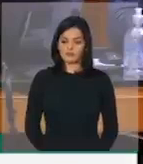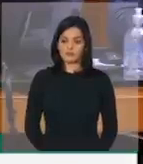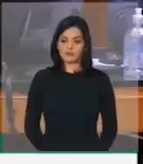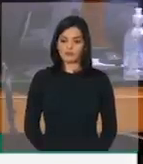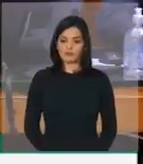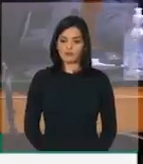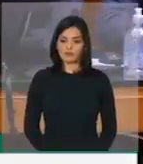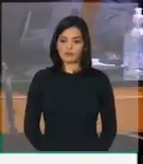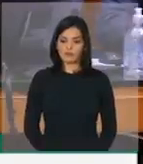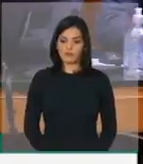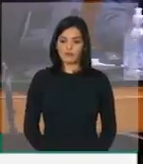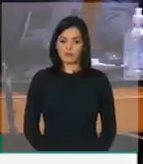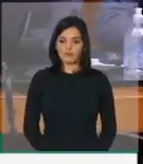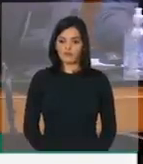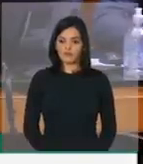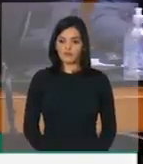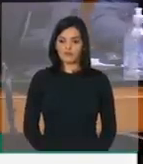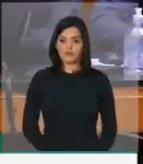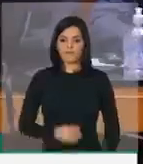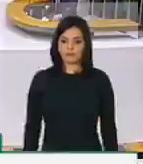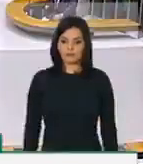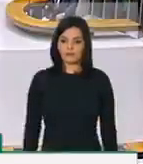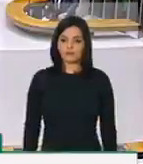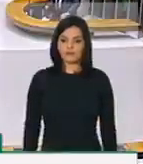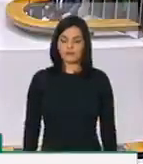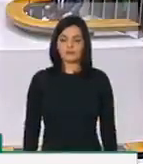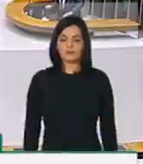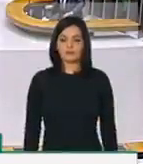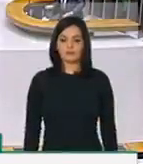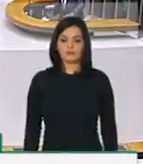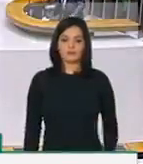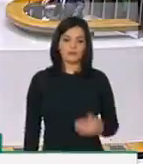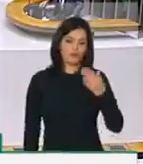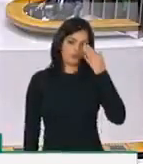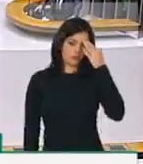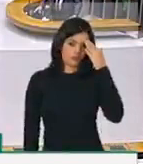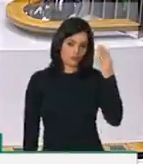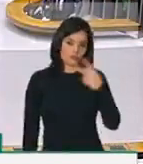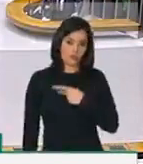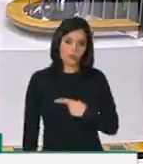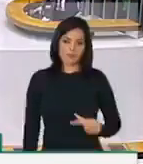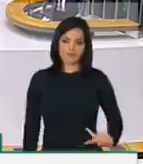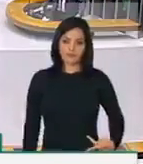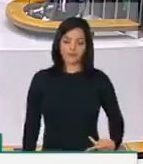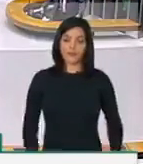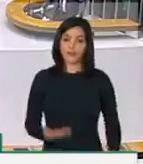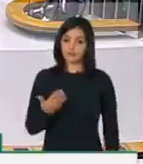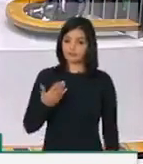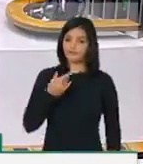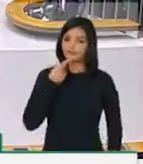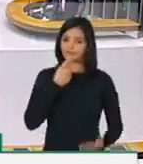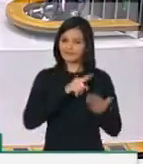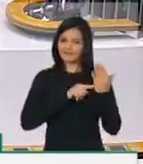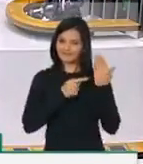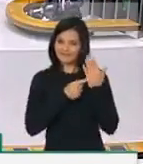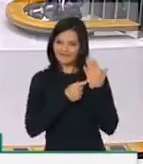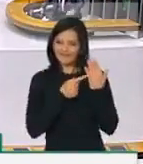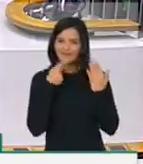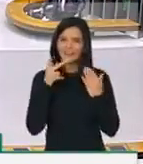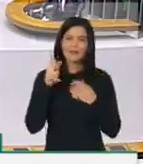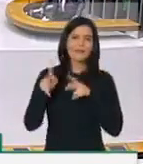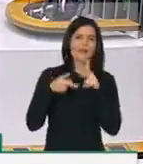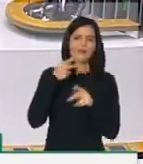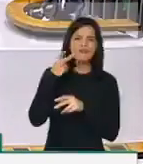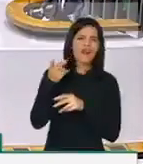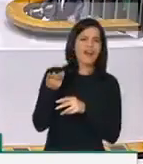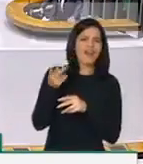o deputado Carlos Jorge obrigado senhora Presidente bom Existe um ditado que já